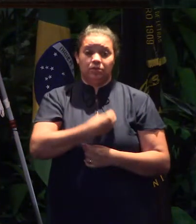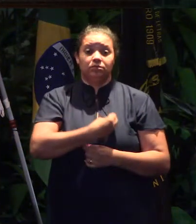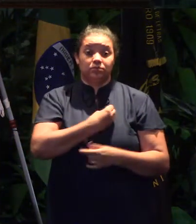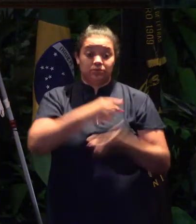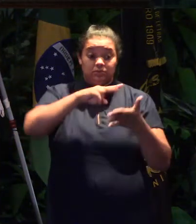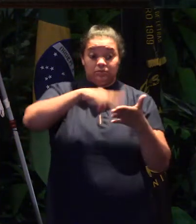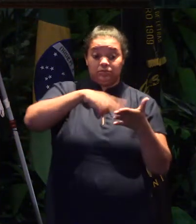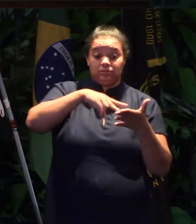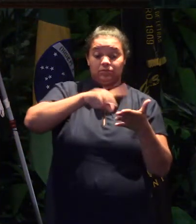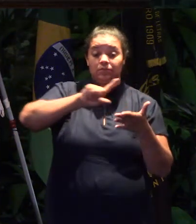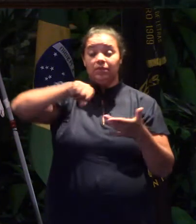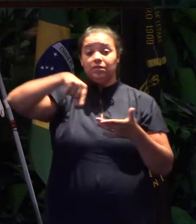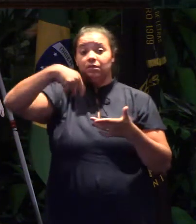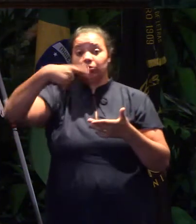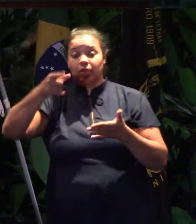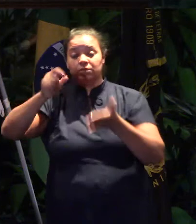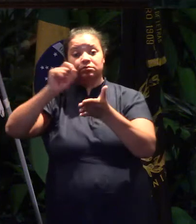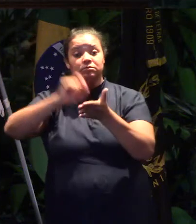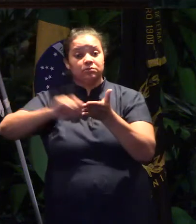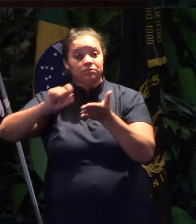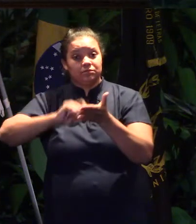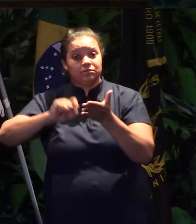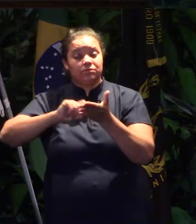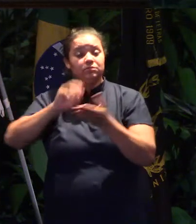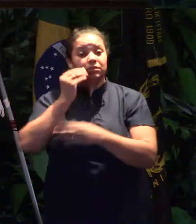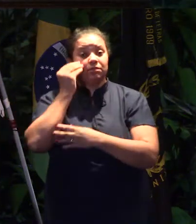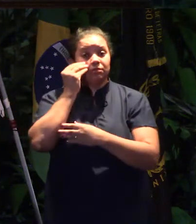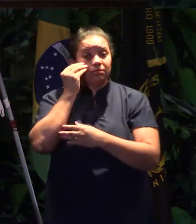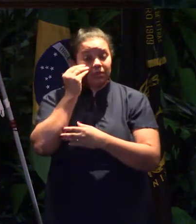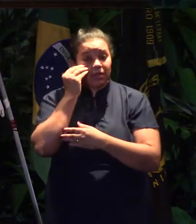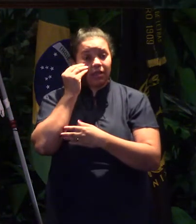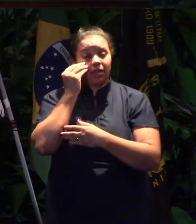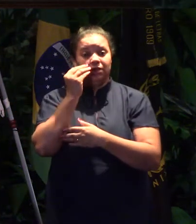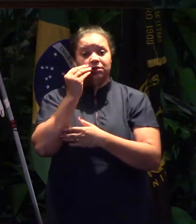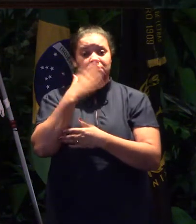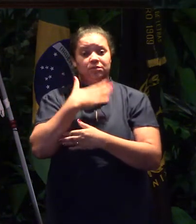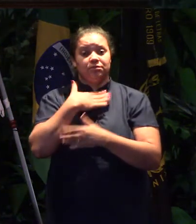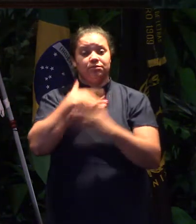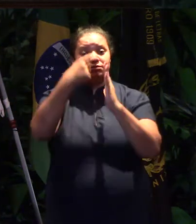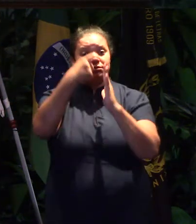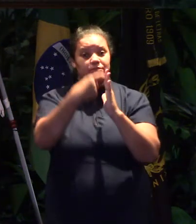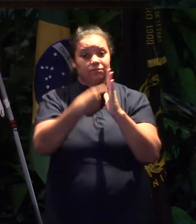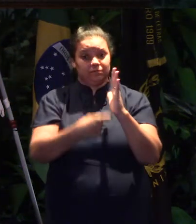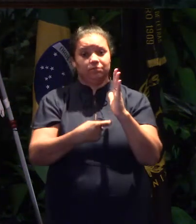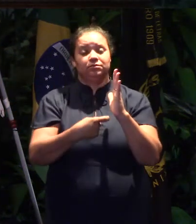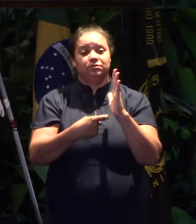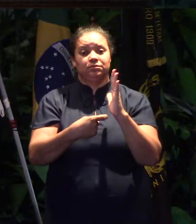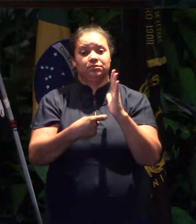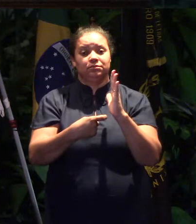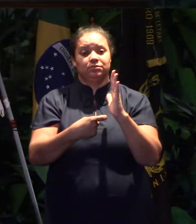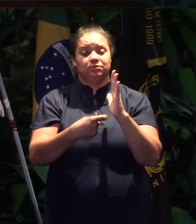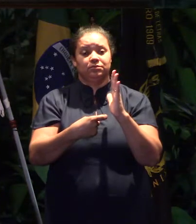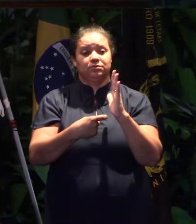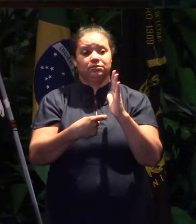como escritor, tentando trazer essas experiências todas para os meus textos, né? Mas eu queria fazer só um